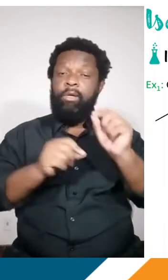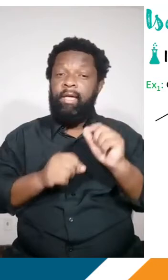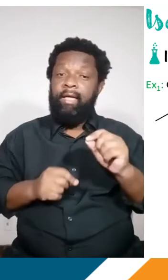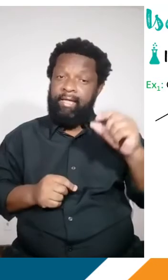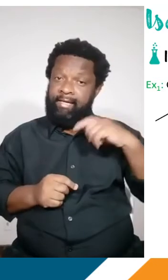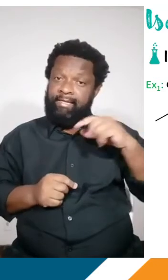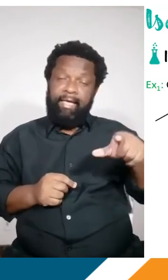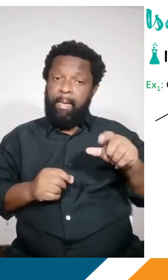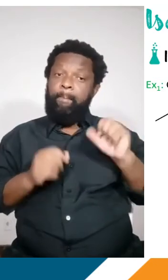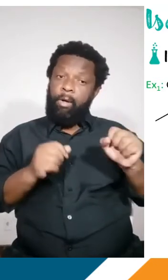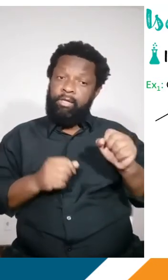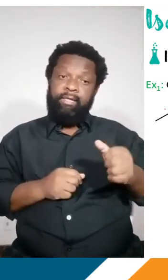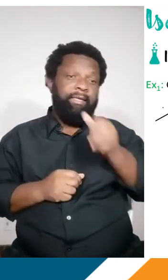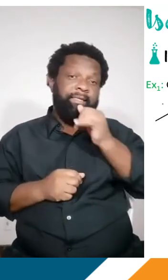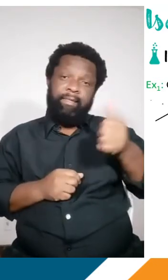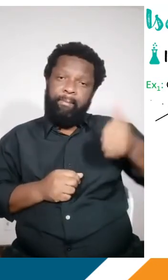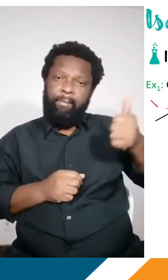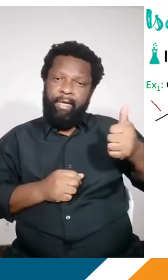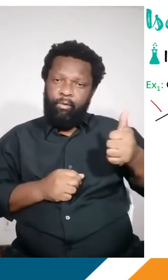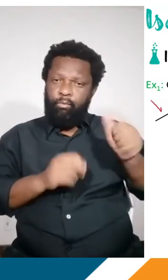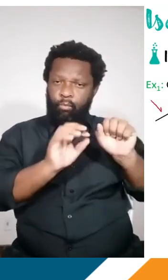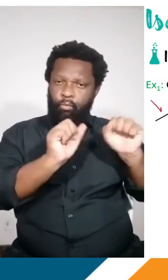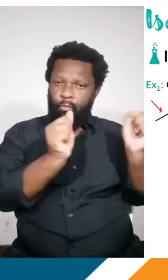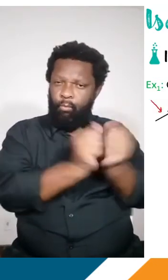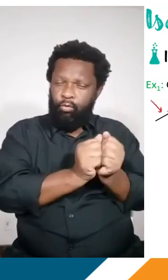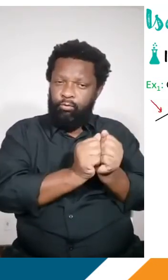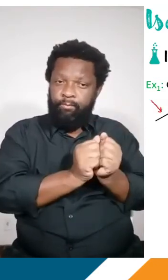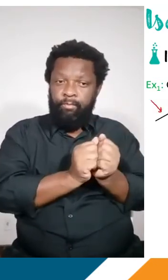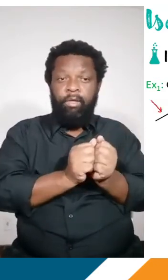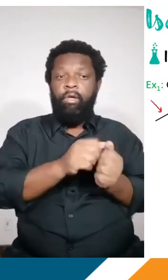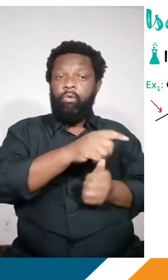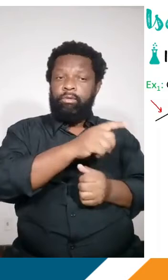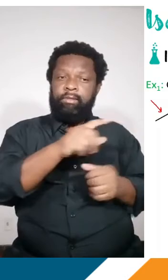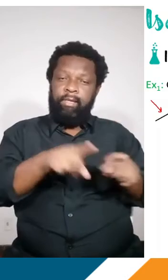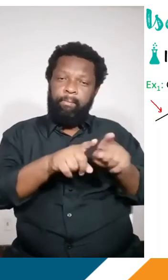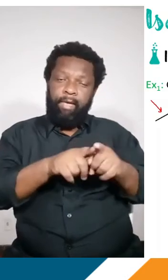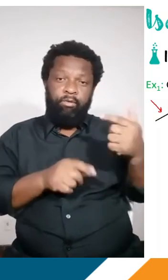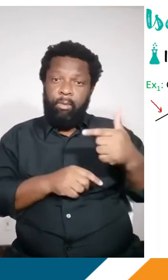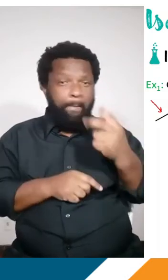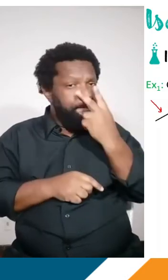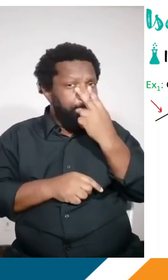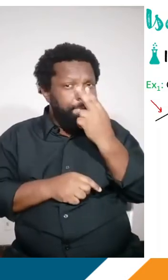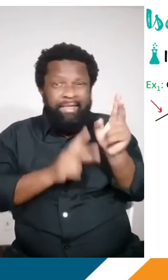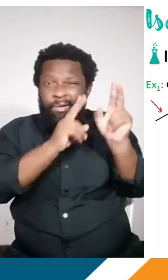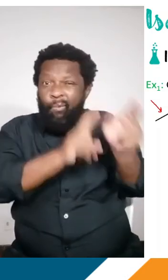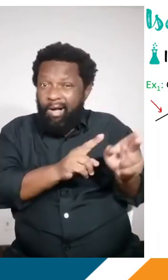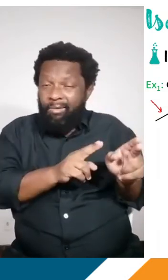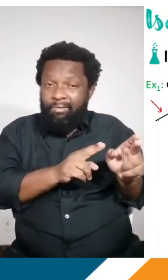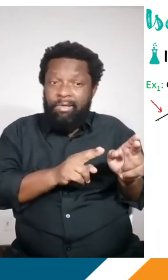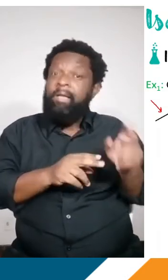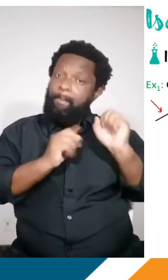de que, apesar desse primeiro composto aqui e esse outro serem muito parecidos,